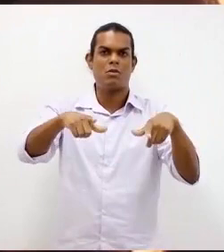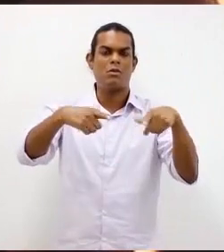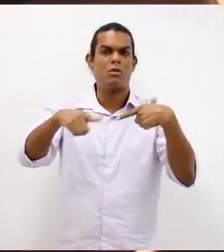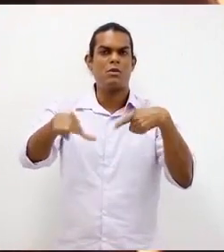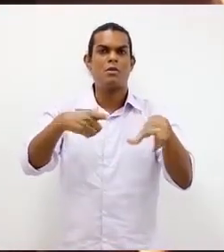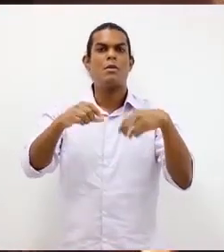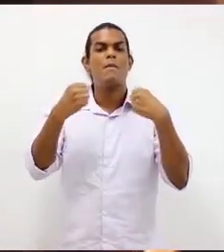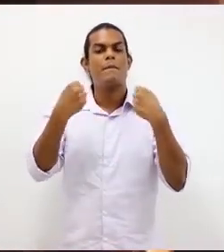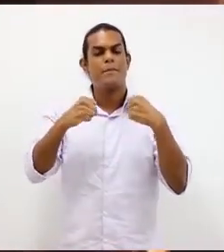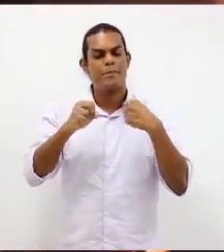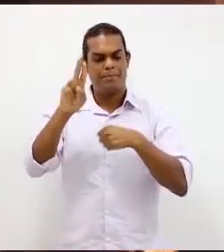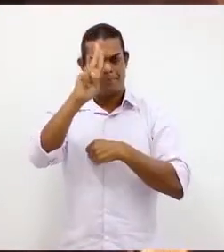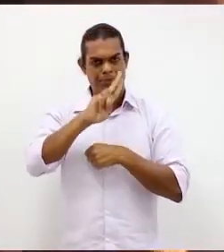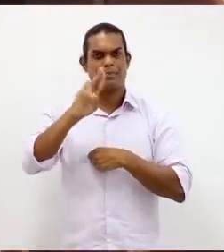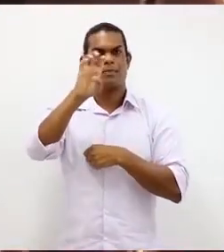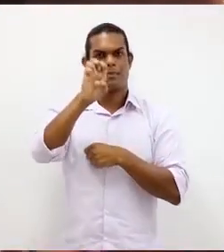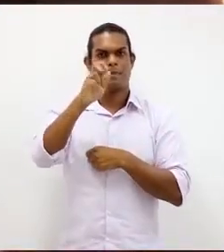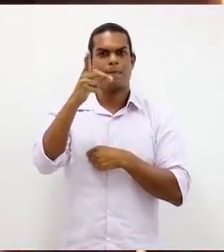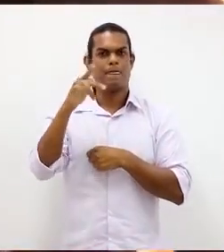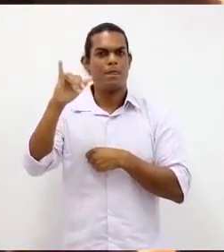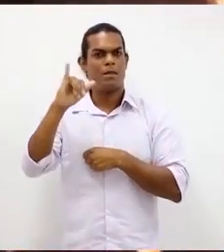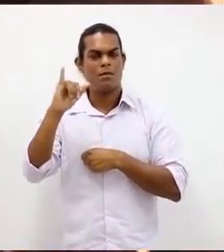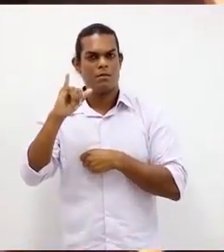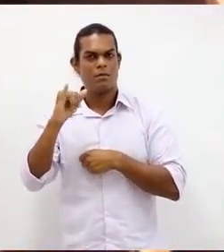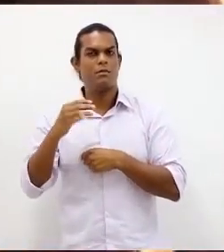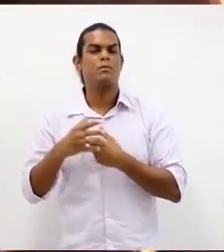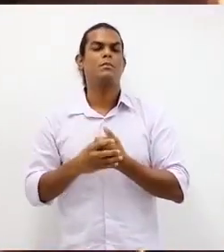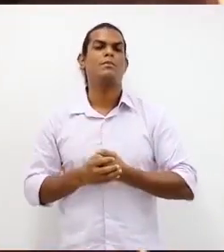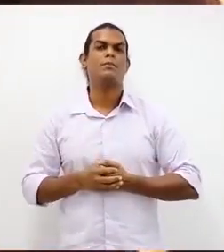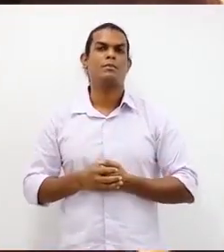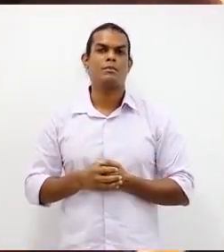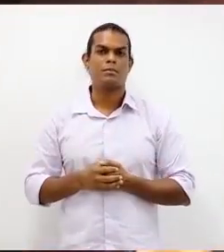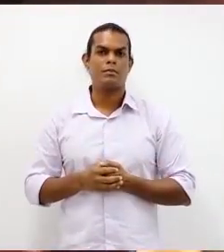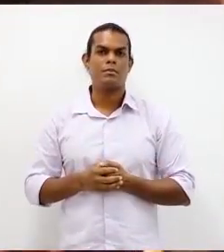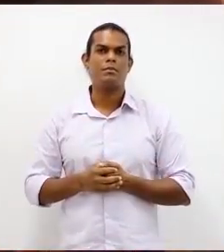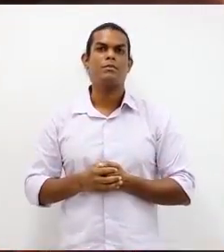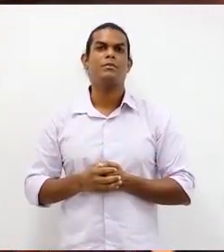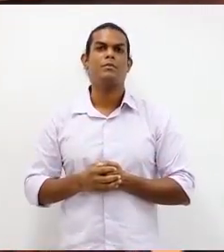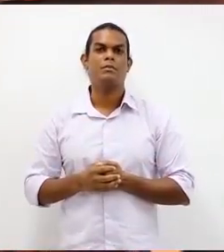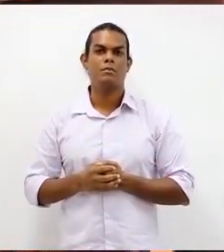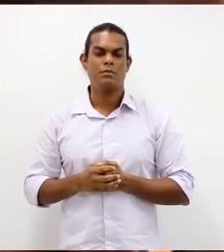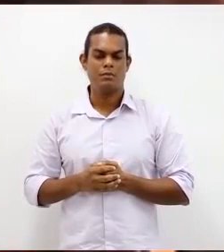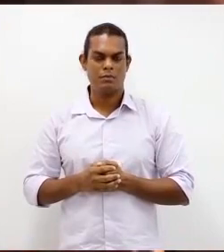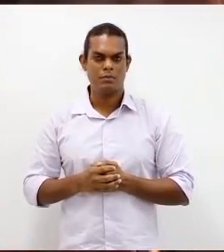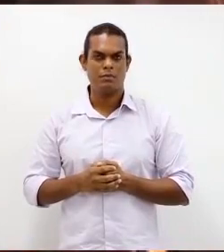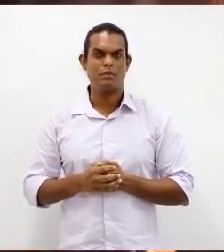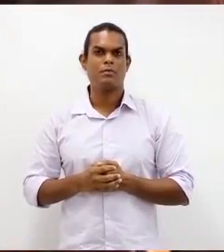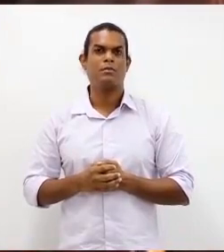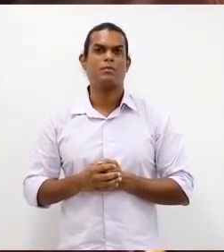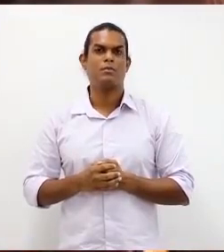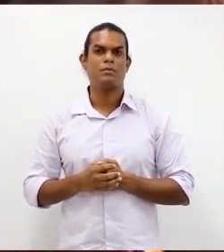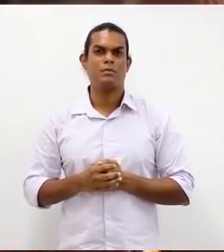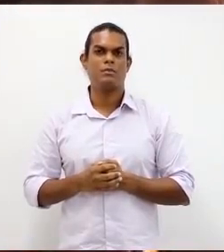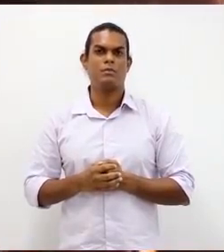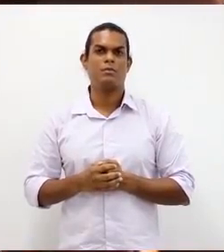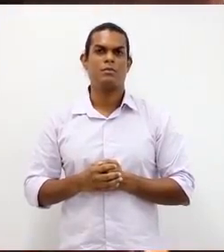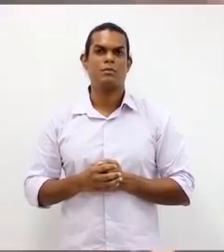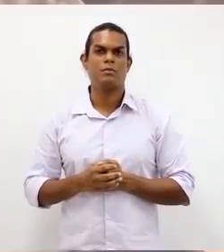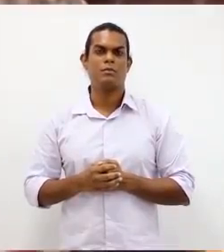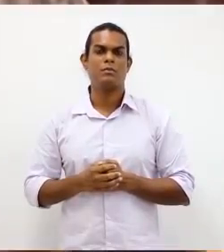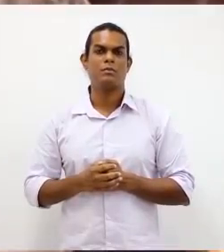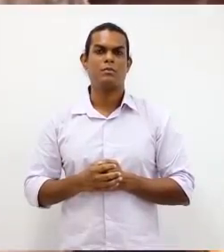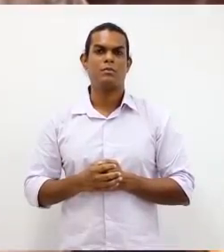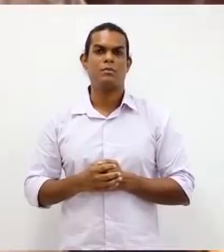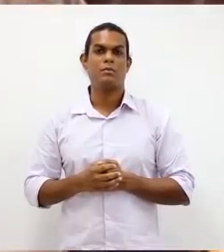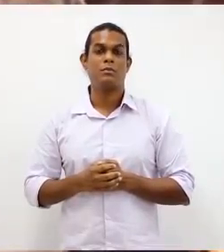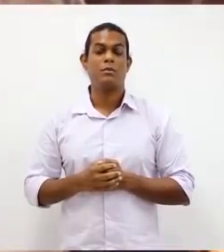quedas de materiais e ferramentas. Então, para a própria segurança do trabalhador, até mesmo dos visitantes, tem que ser utilizado o capacete. É a tua